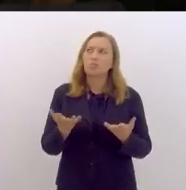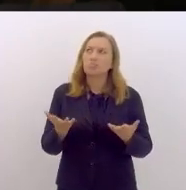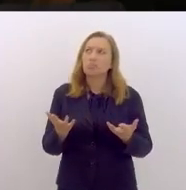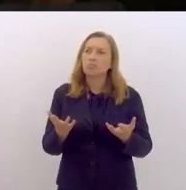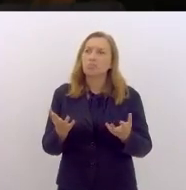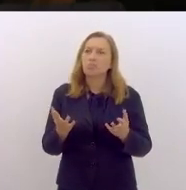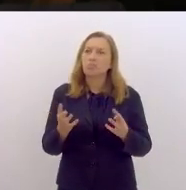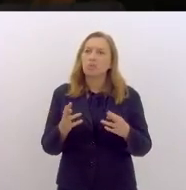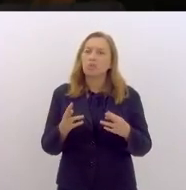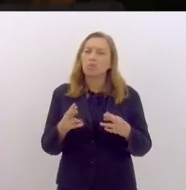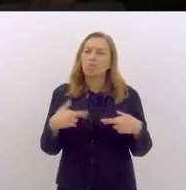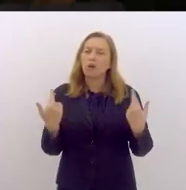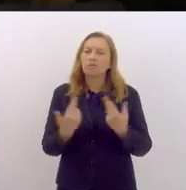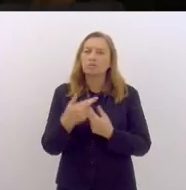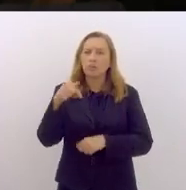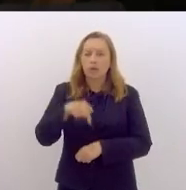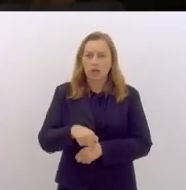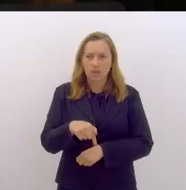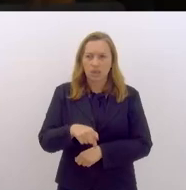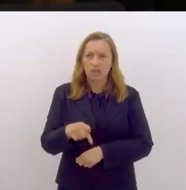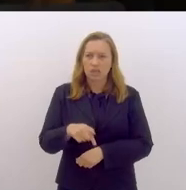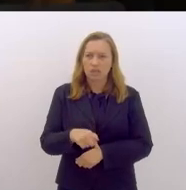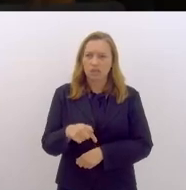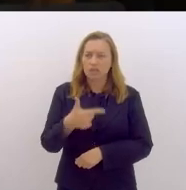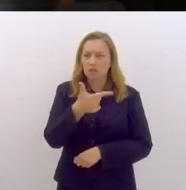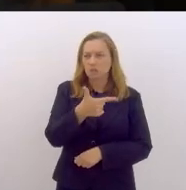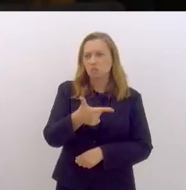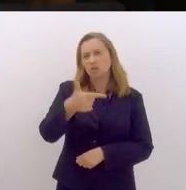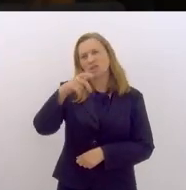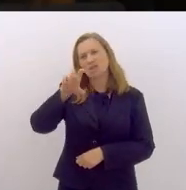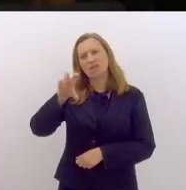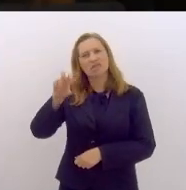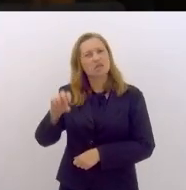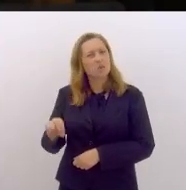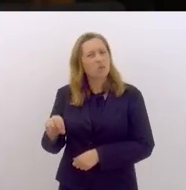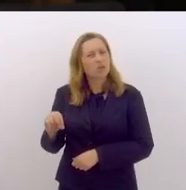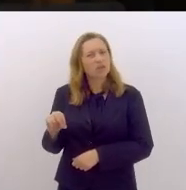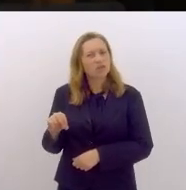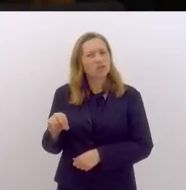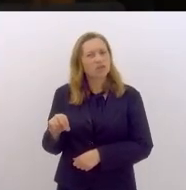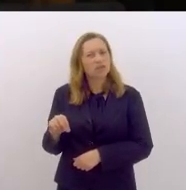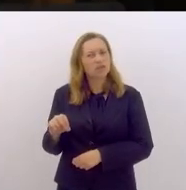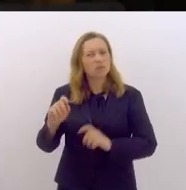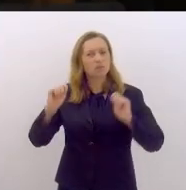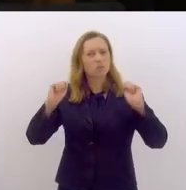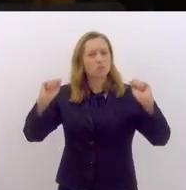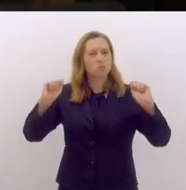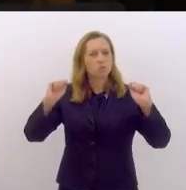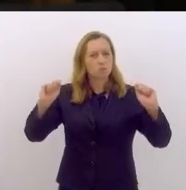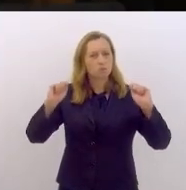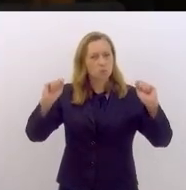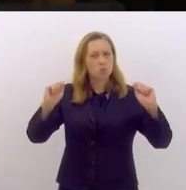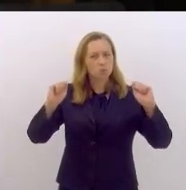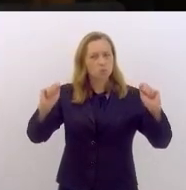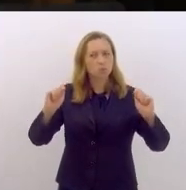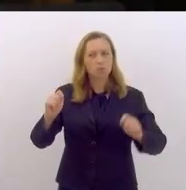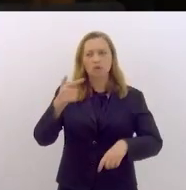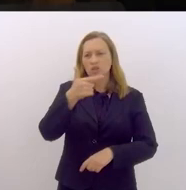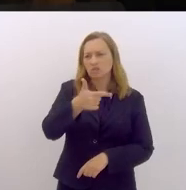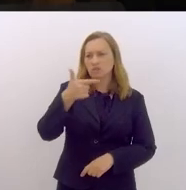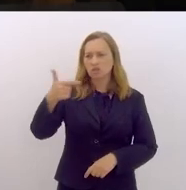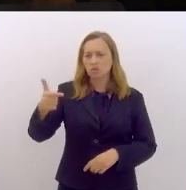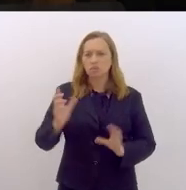uma sessão aqui na Assembleia que tinha 250 torcedores, de 22